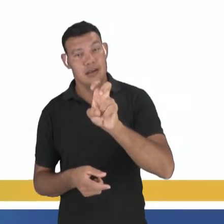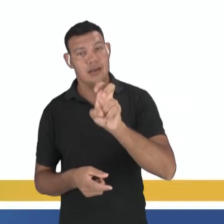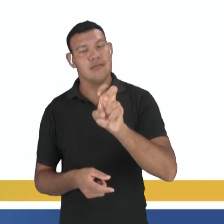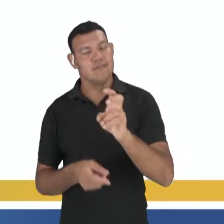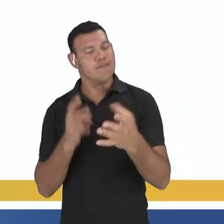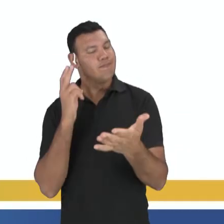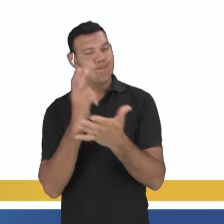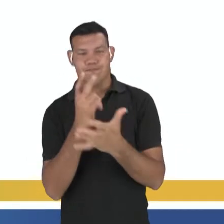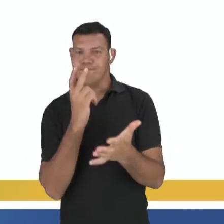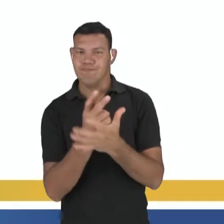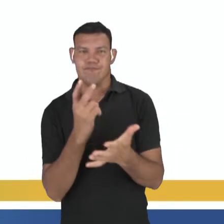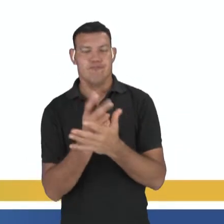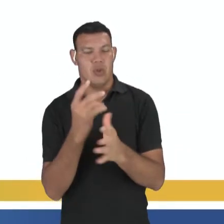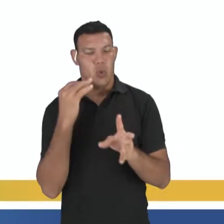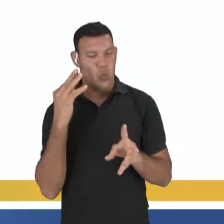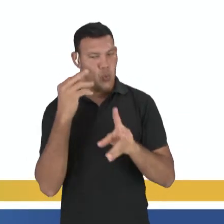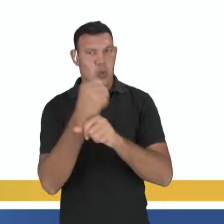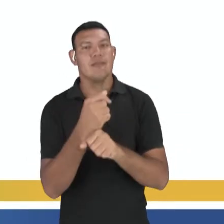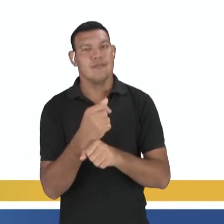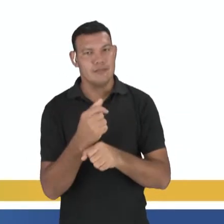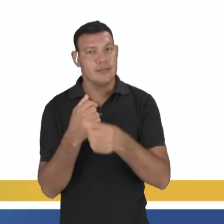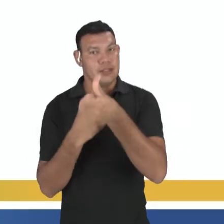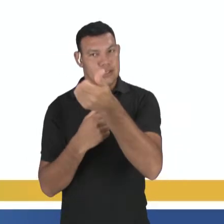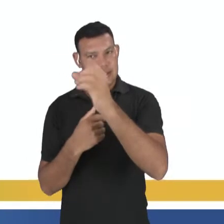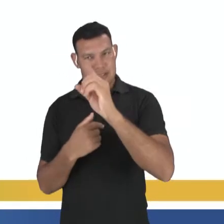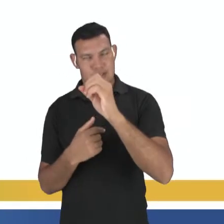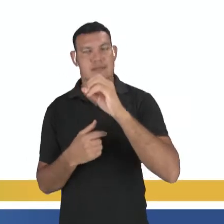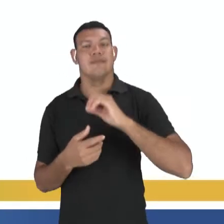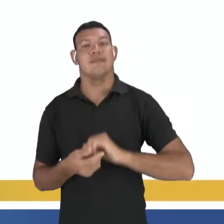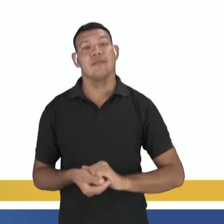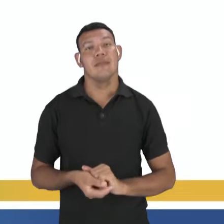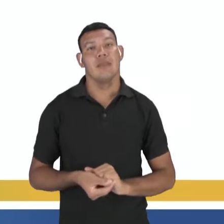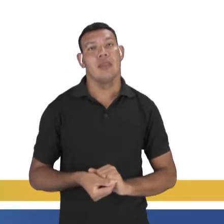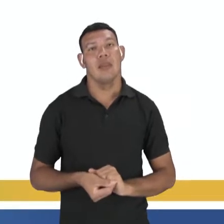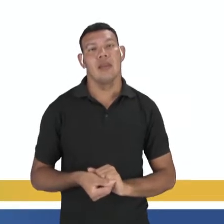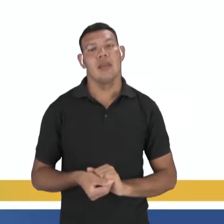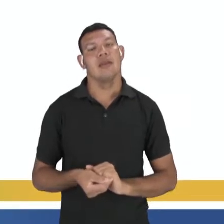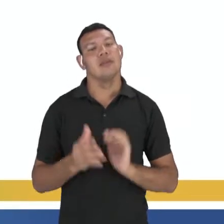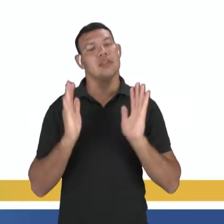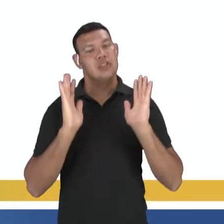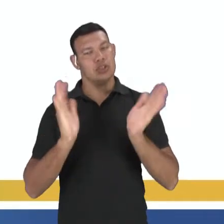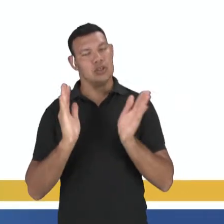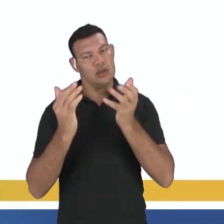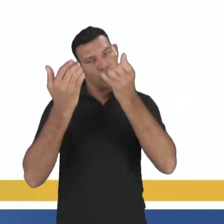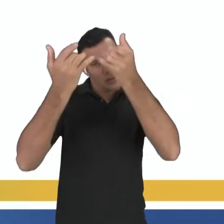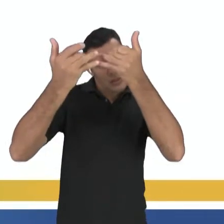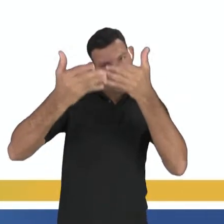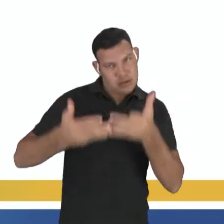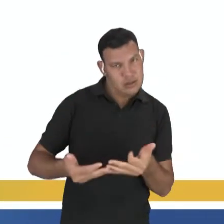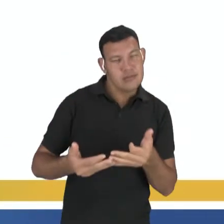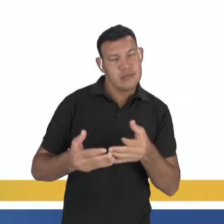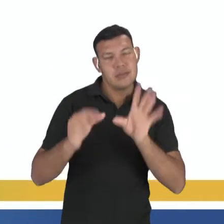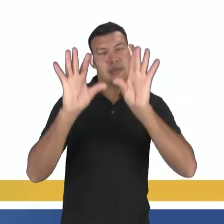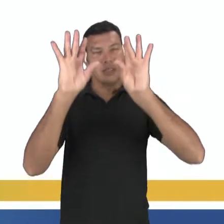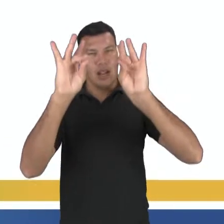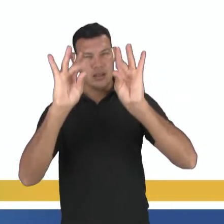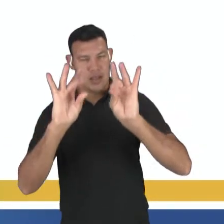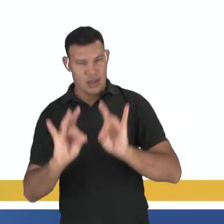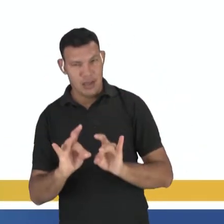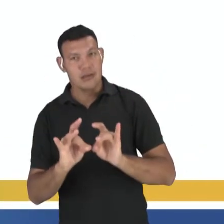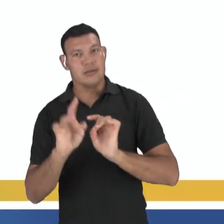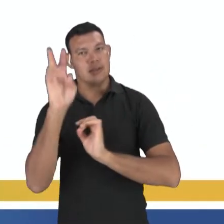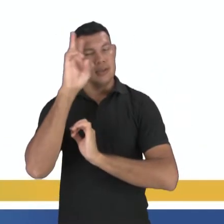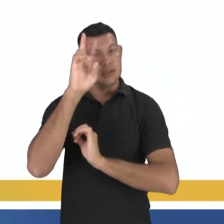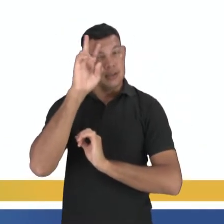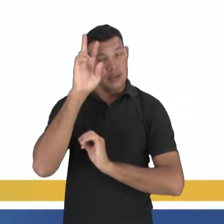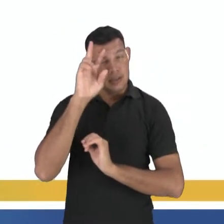seria a mesma, 60 anos, ok? Então aqui eu já adiantei para vocês, já fiz vocês aí lembrarem que